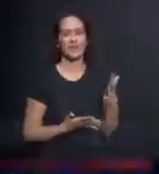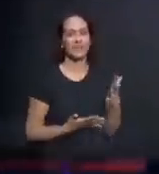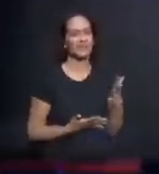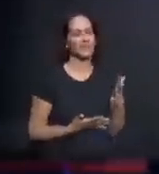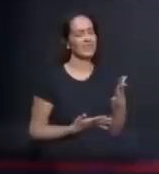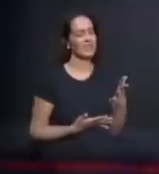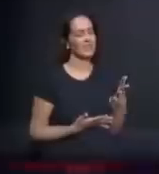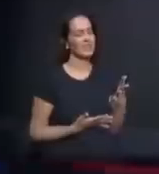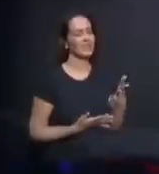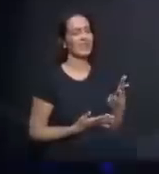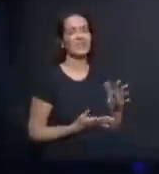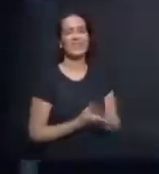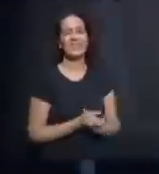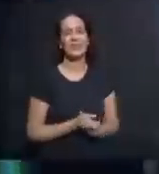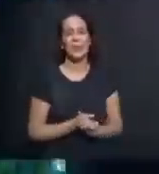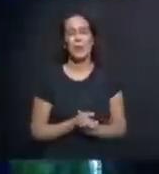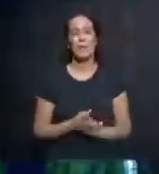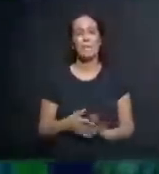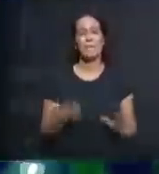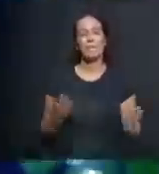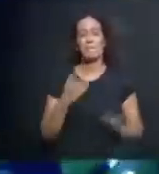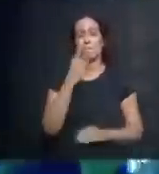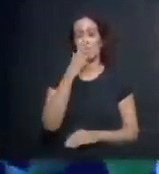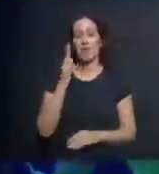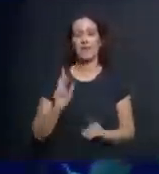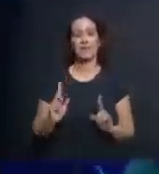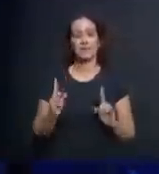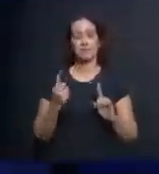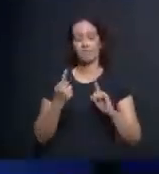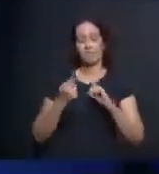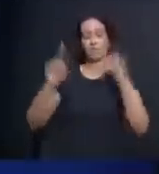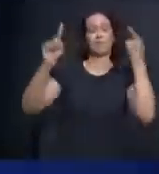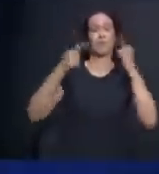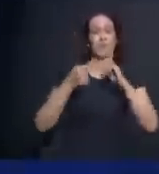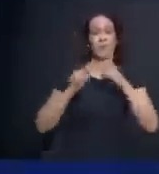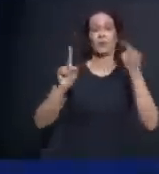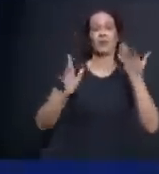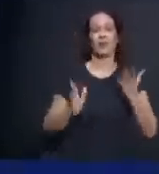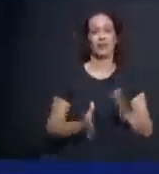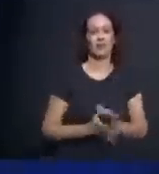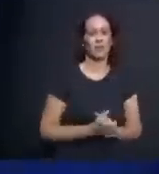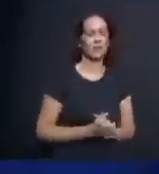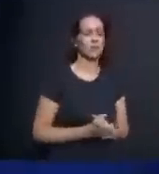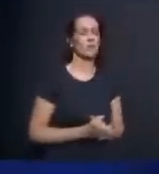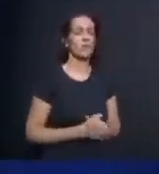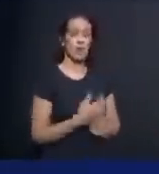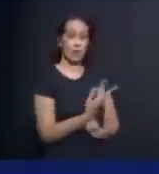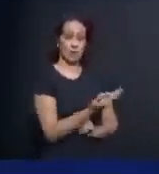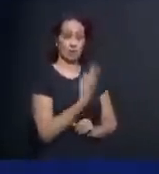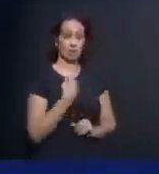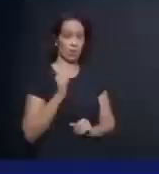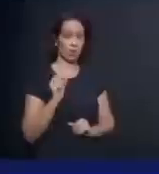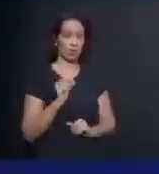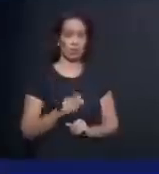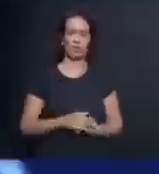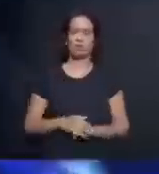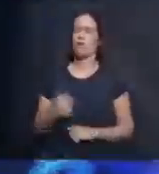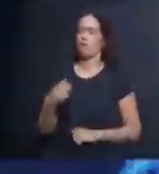Você é o yin, eu sou o yang. Ele disse: eu preciso andar com gente que tem o que me falta e não com gente que tem o que me